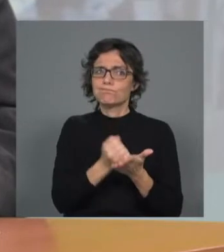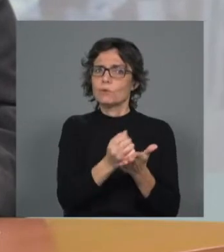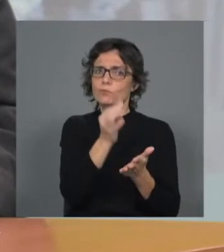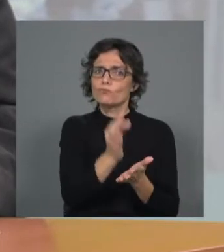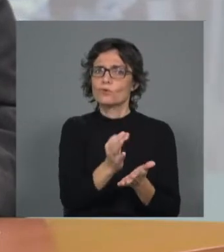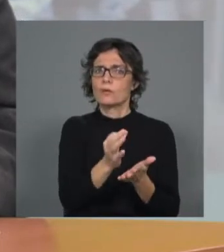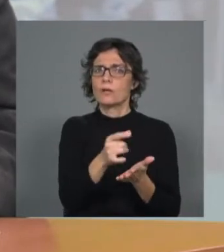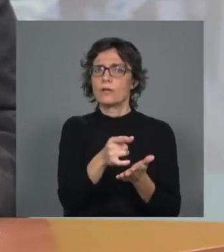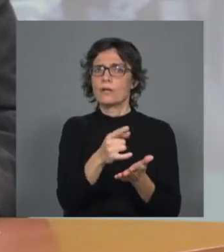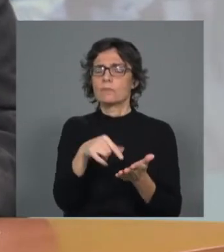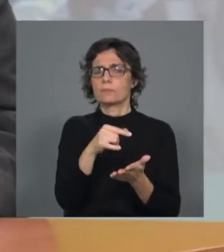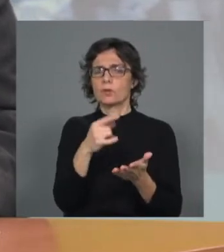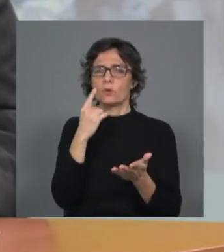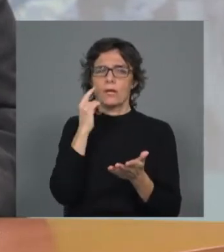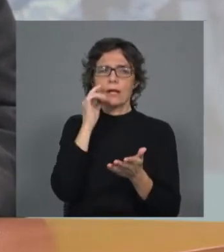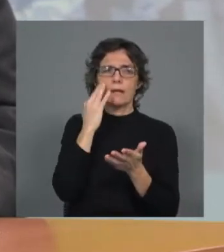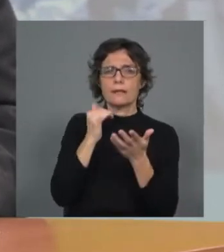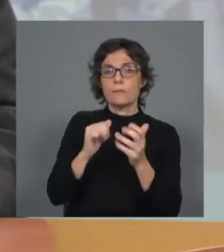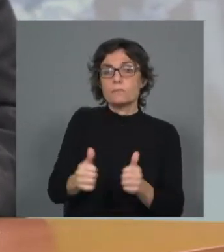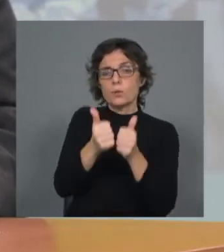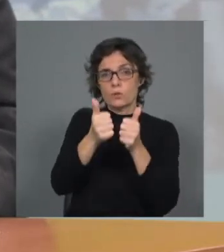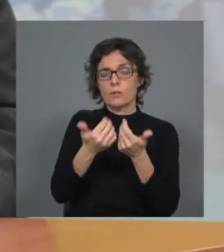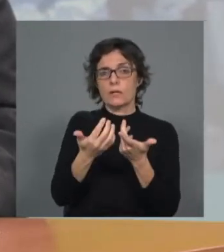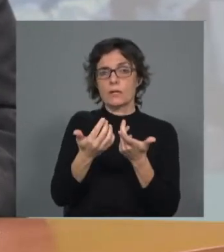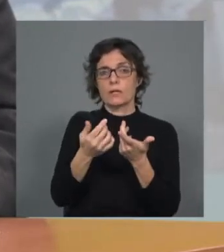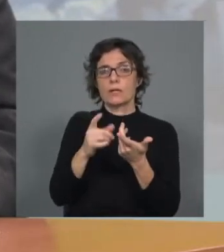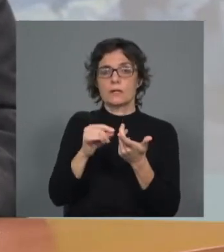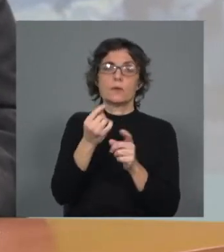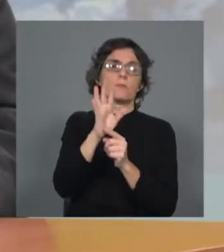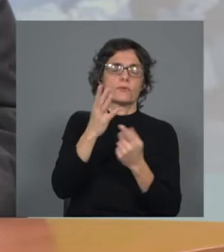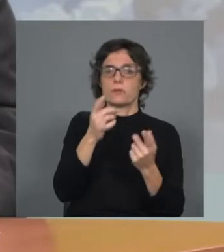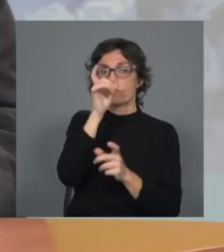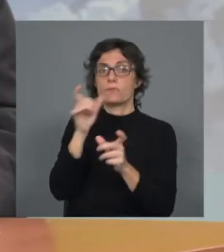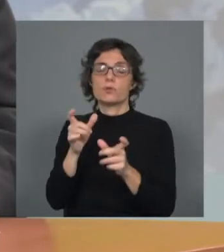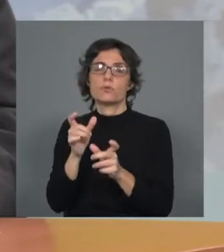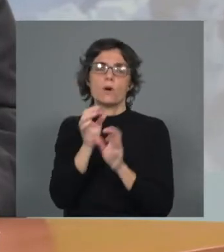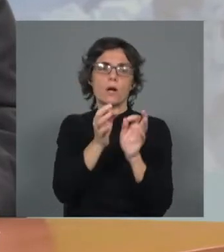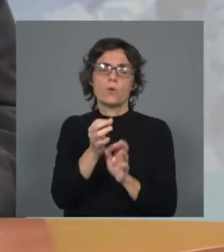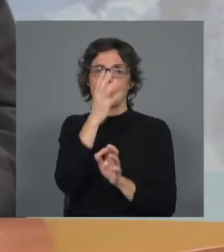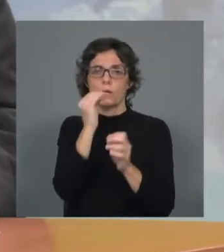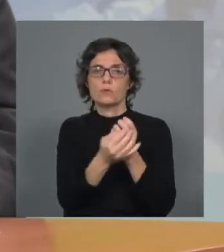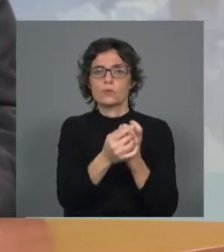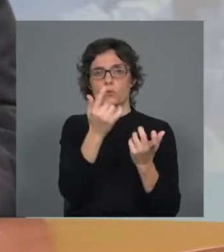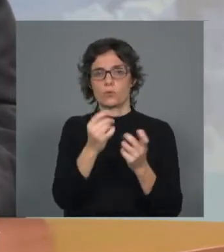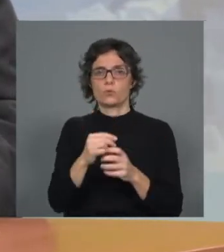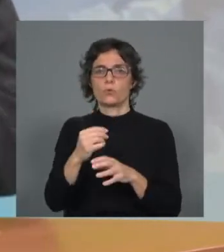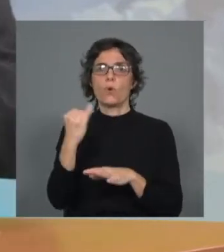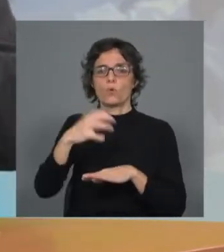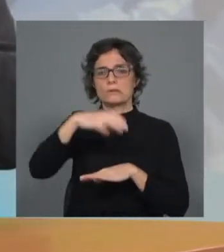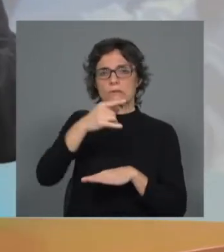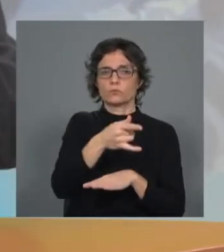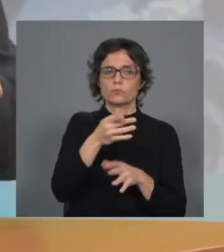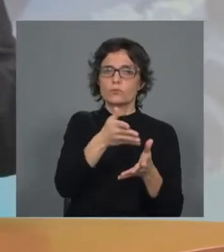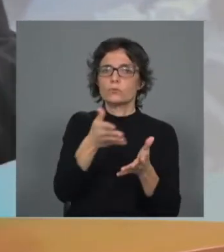dado às pessoas que se dedicam ao cuidado dos idosos e às instituições que o fazem, e